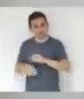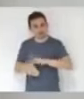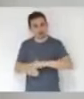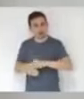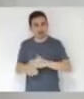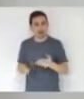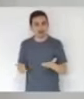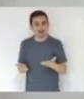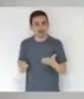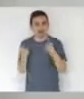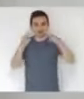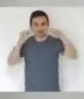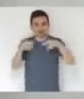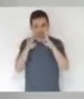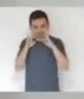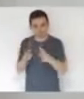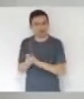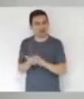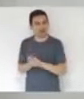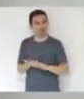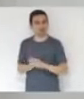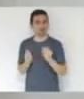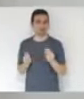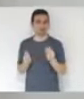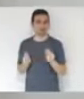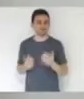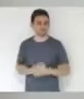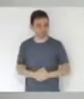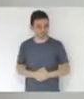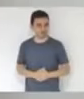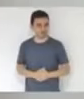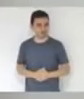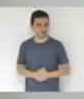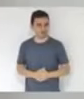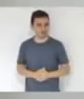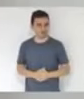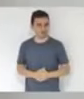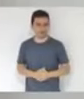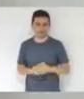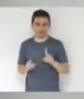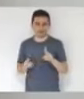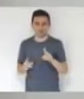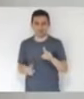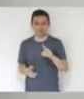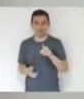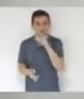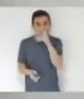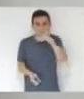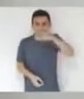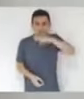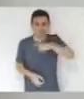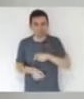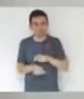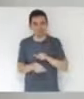não está olhando para Blumenau e para o Vale do Itajaí? É negar os fatos, é negar a realidade, é criar